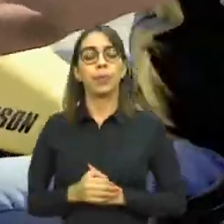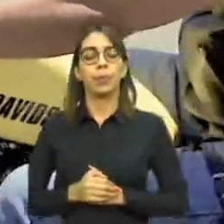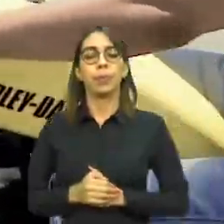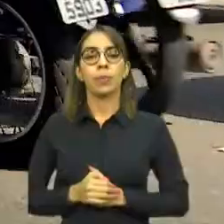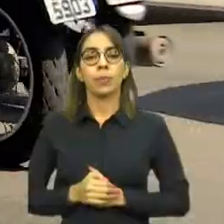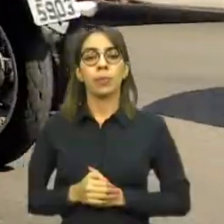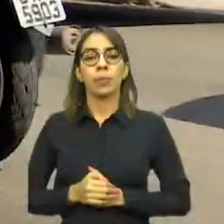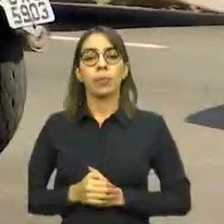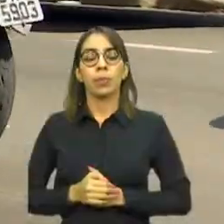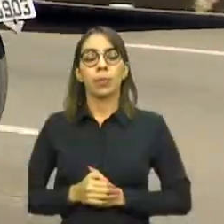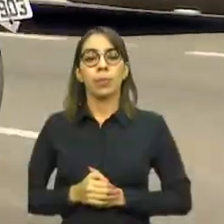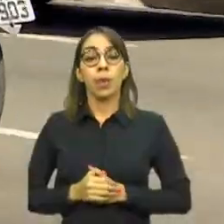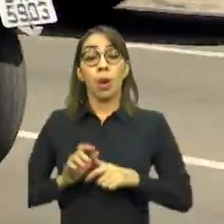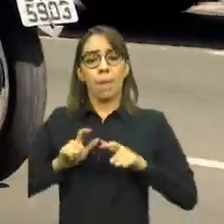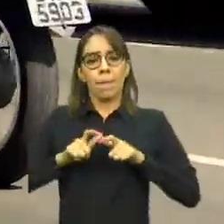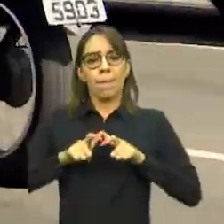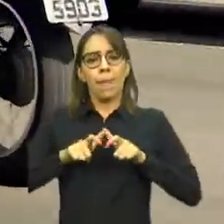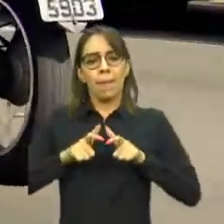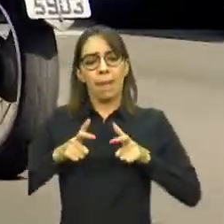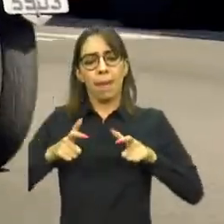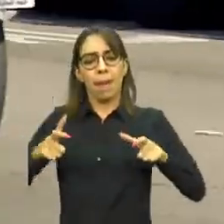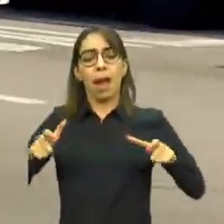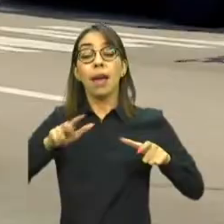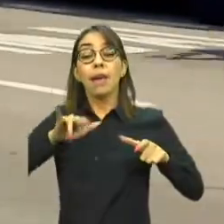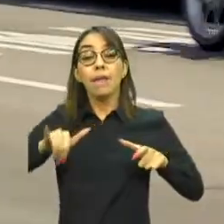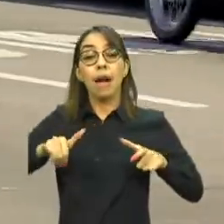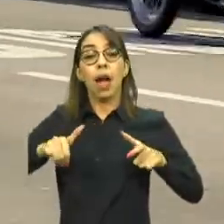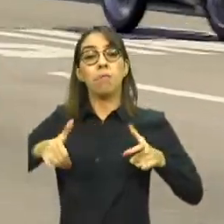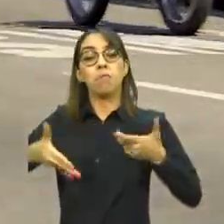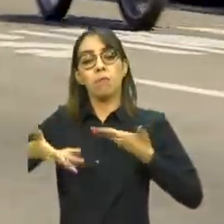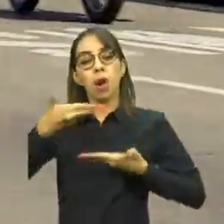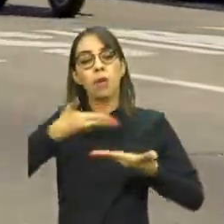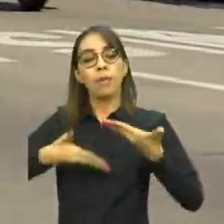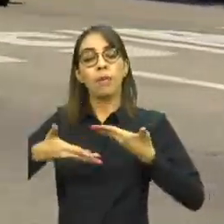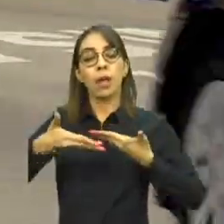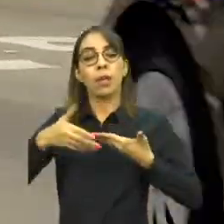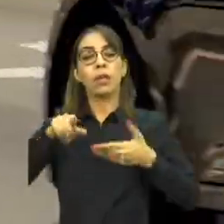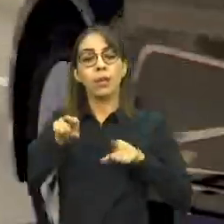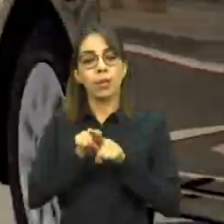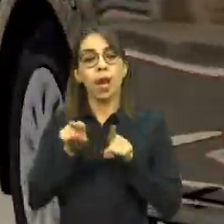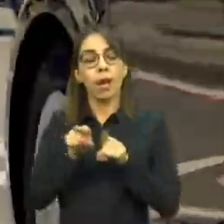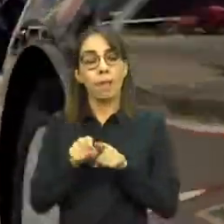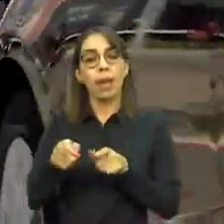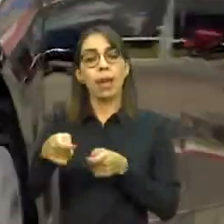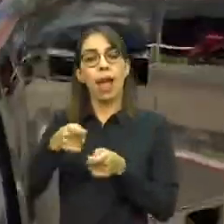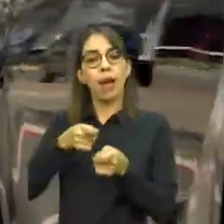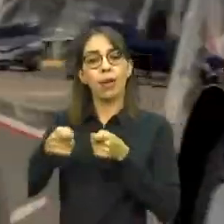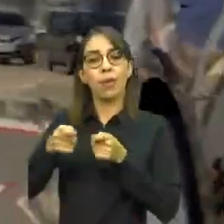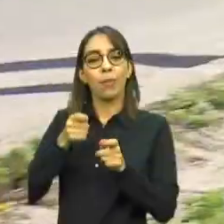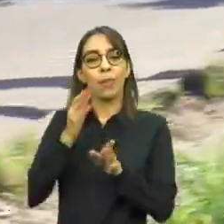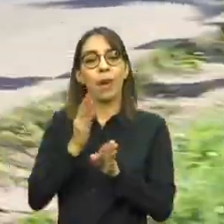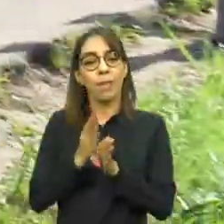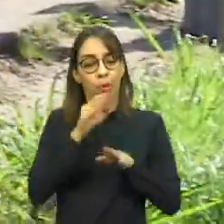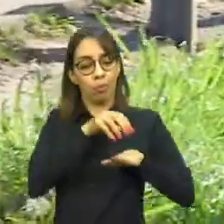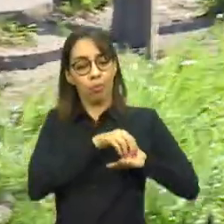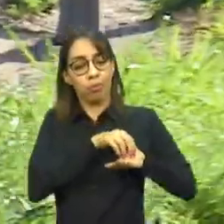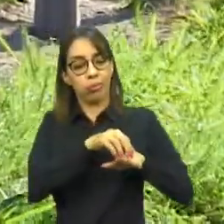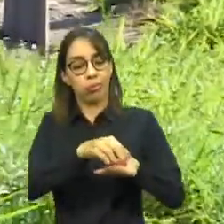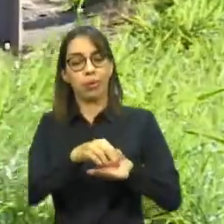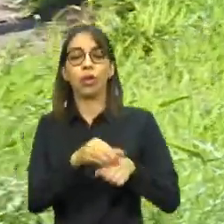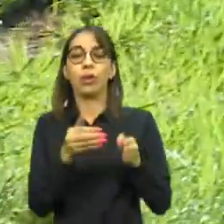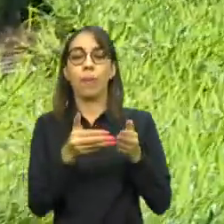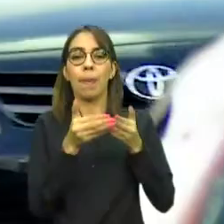Aquecendo e movimentando a economia, é na garupa de uma moto que chegam os nossos pedidos tão aguardados. São eles,